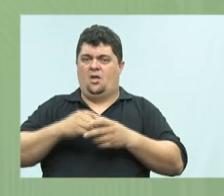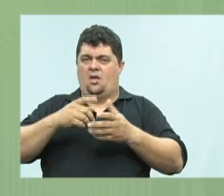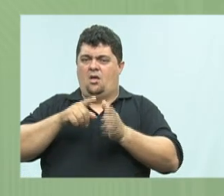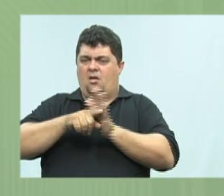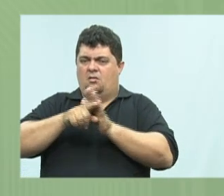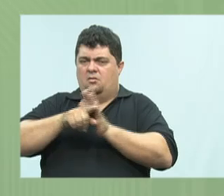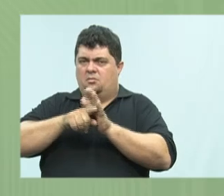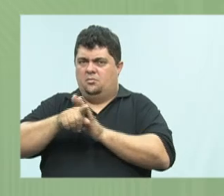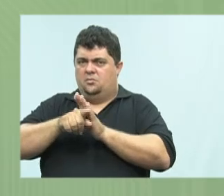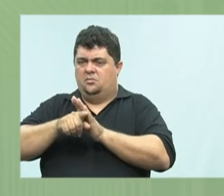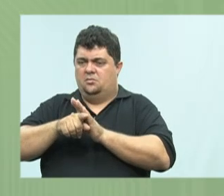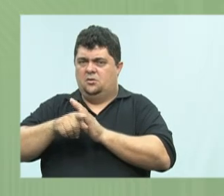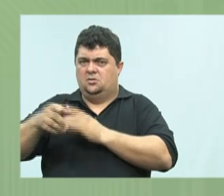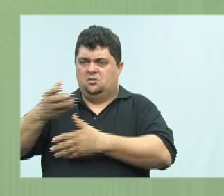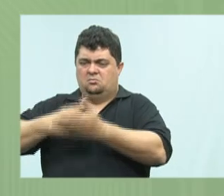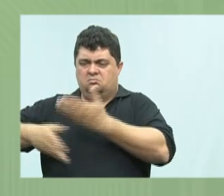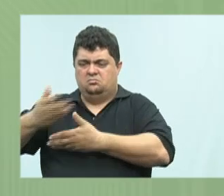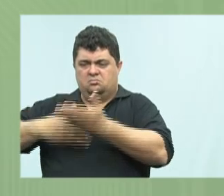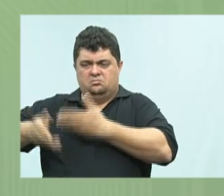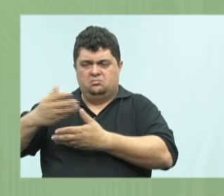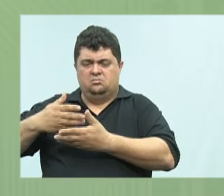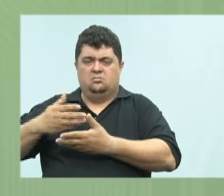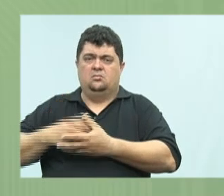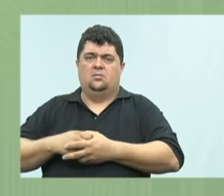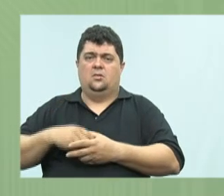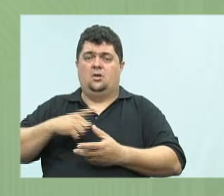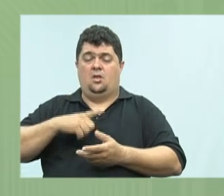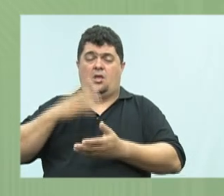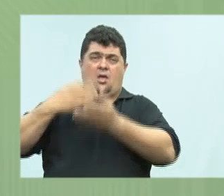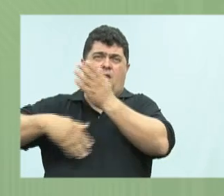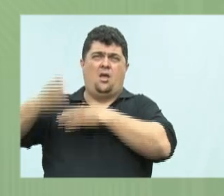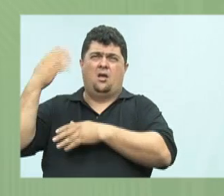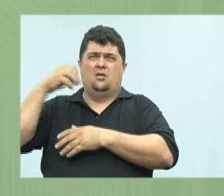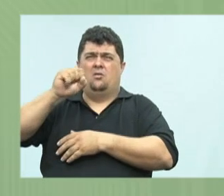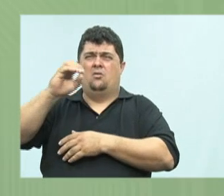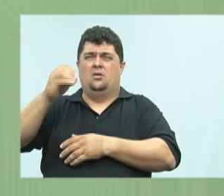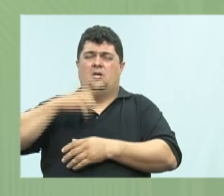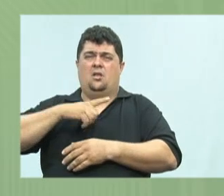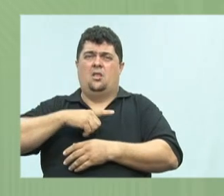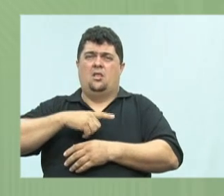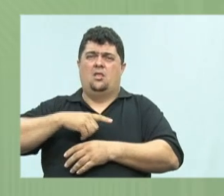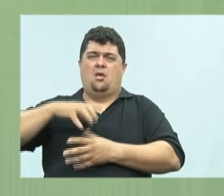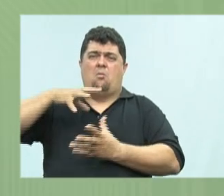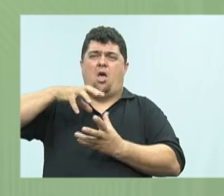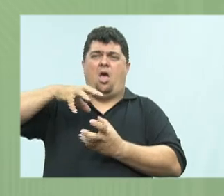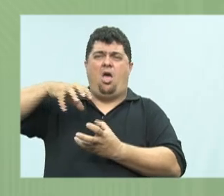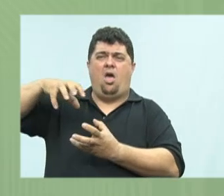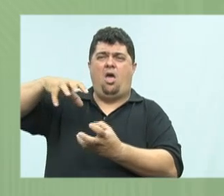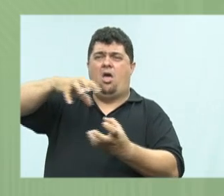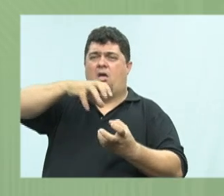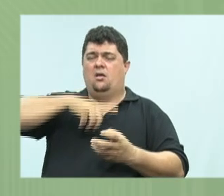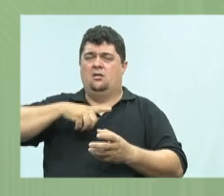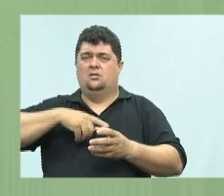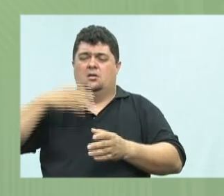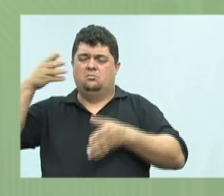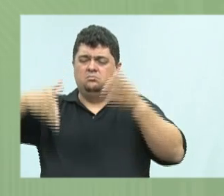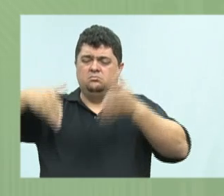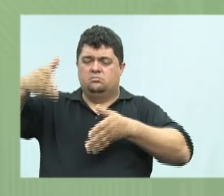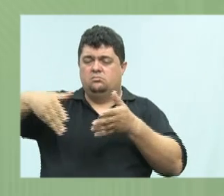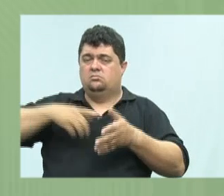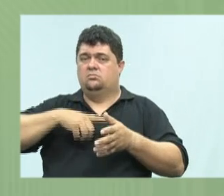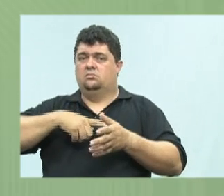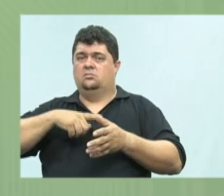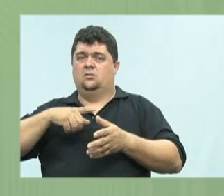que a partir da década de 80 e 90 surgiu um movimento, né, com essas abordagens. Então, o grande eixo se